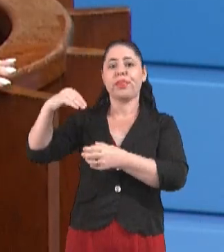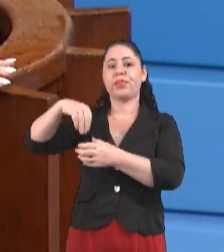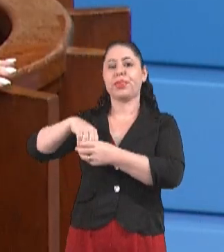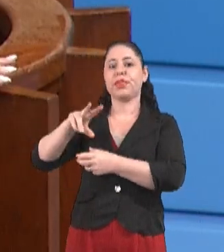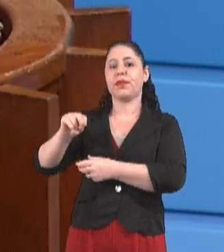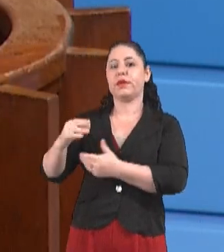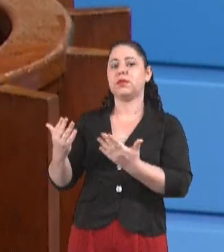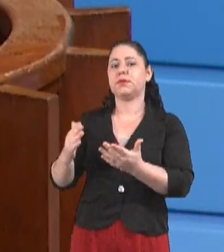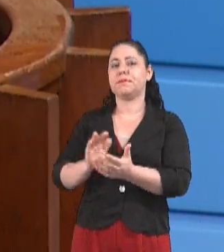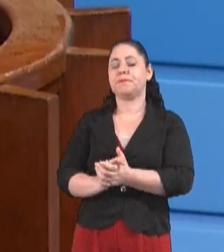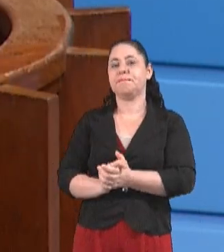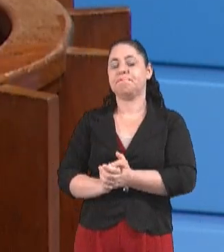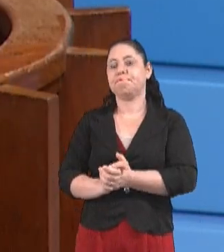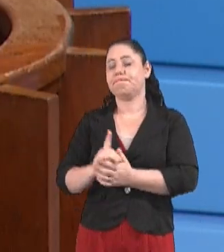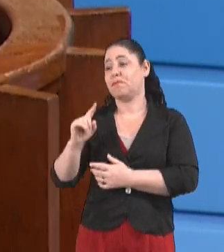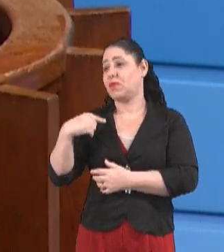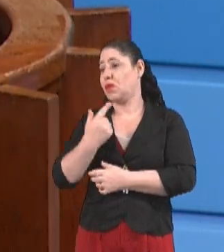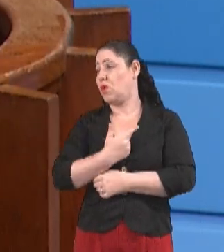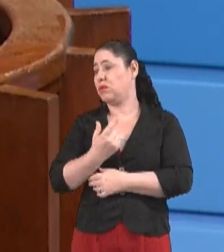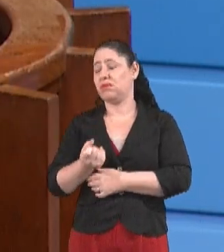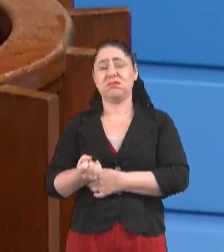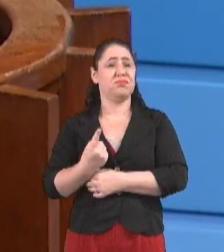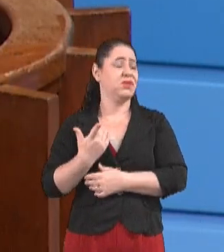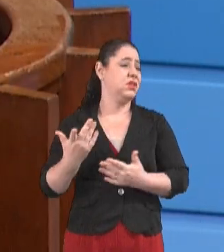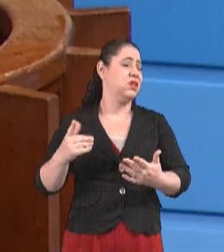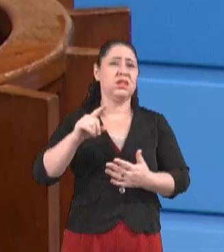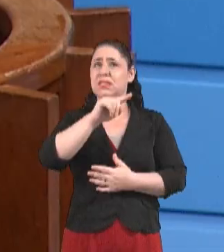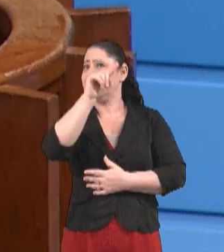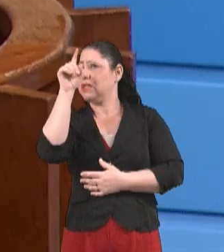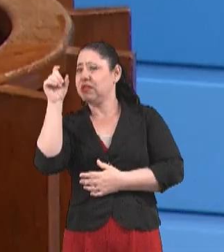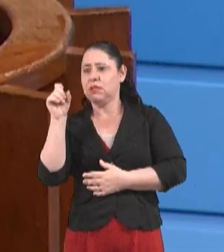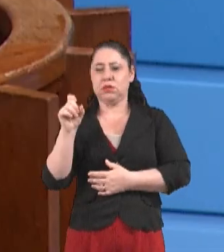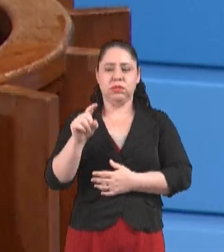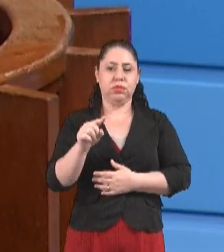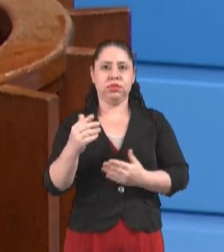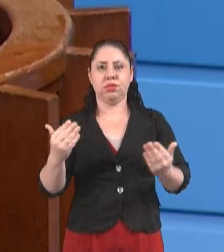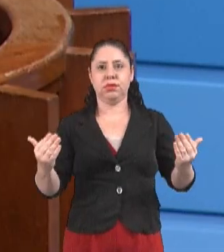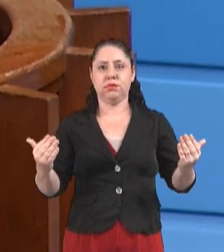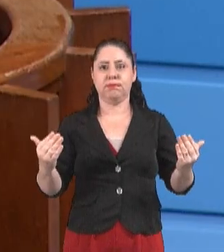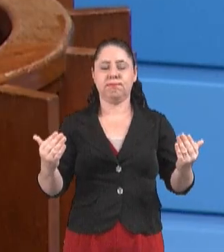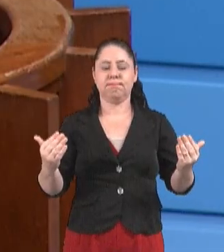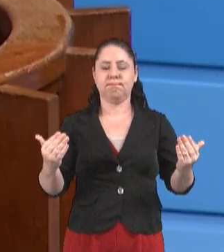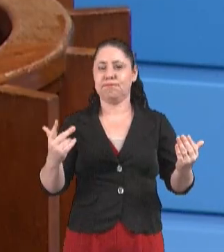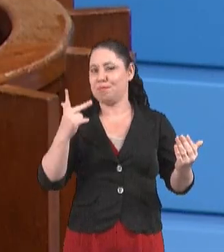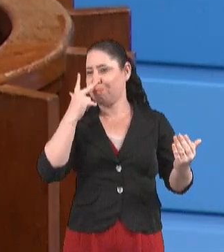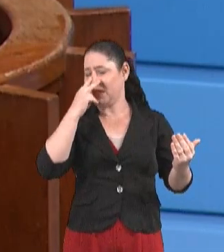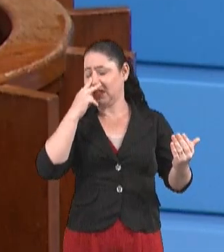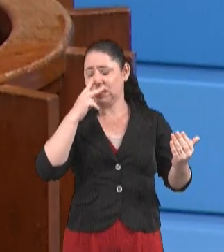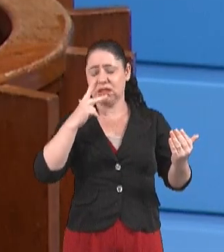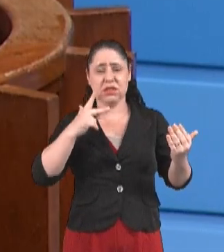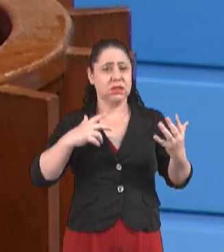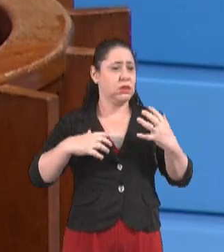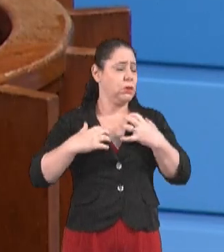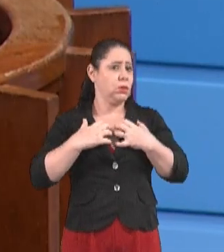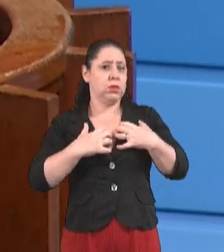não? Então, para nós paira, sim, uma interrogação, um